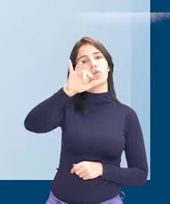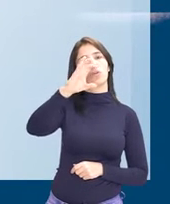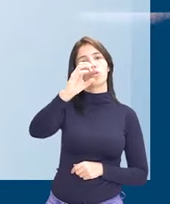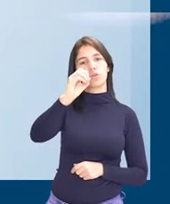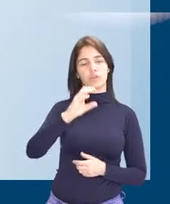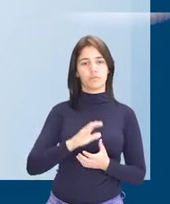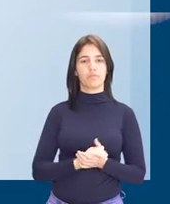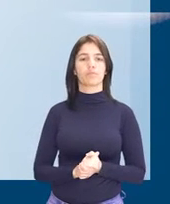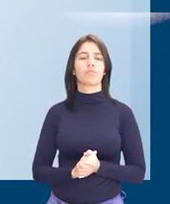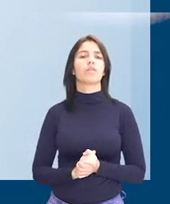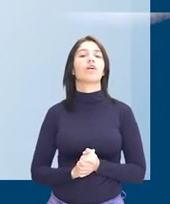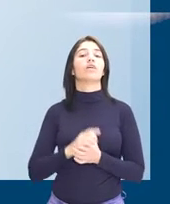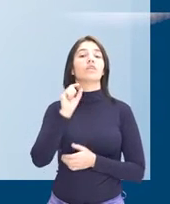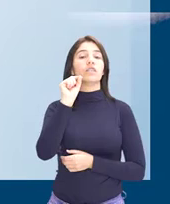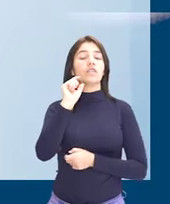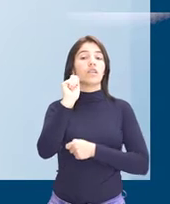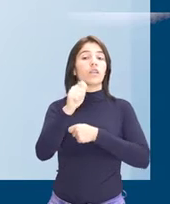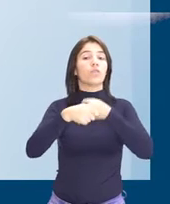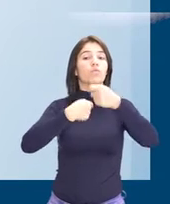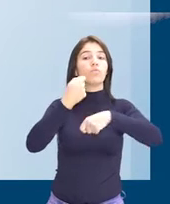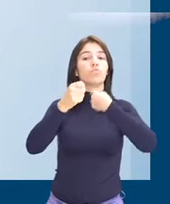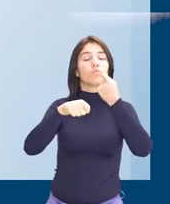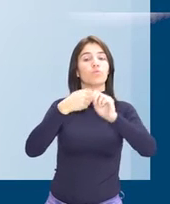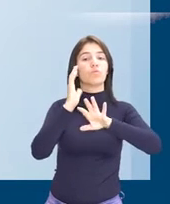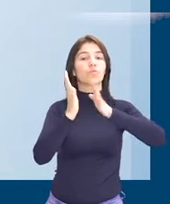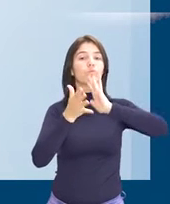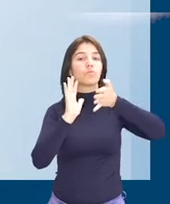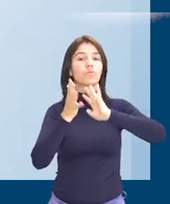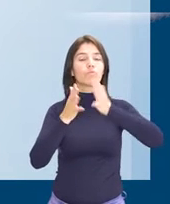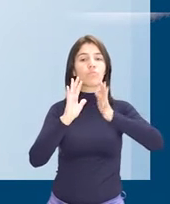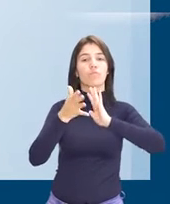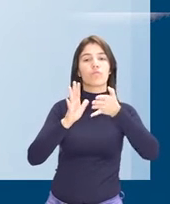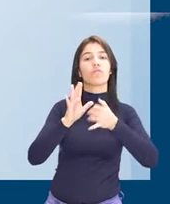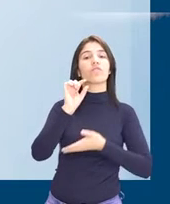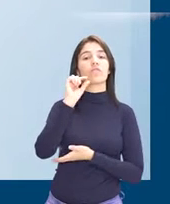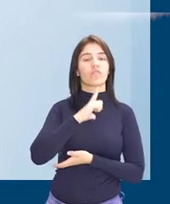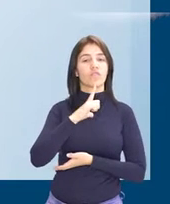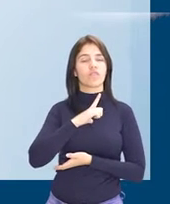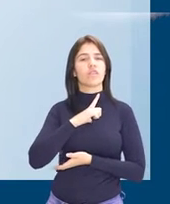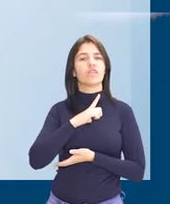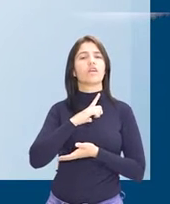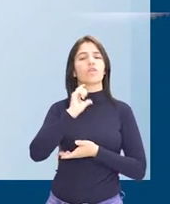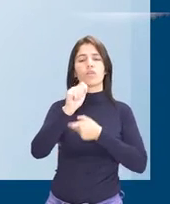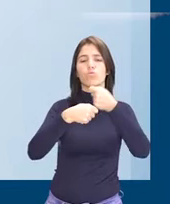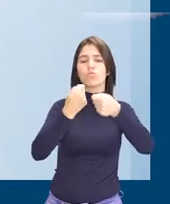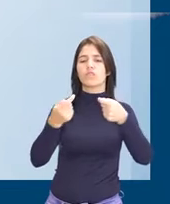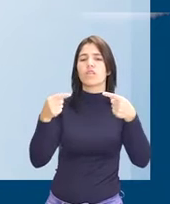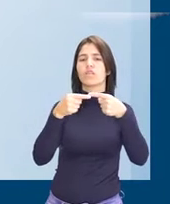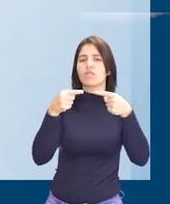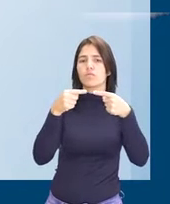Libras. Uma característica fonológica da Libras diz respeito à unidade mínima que compõe esses